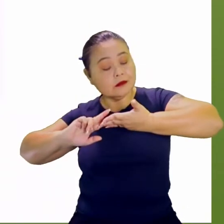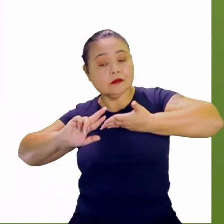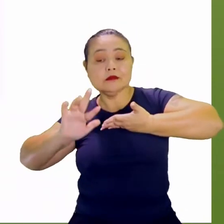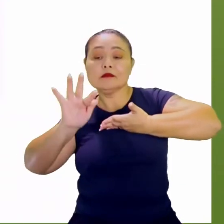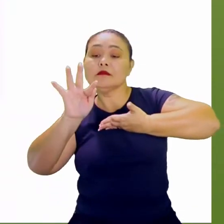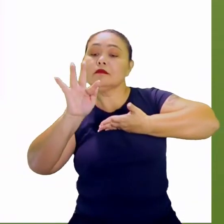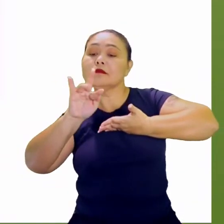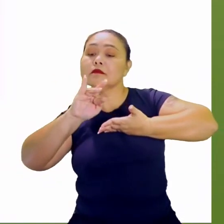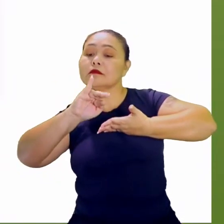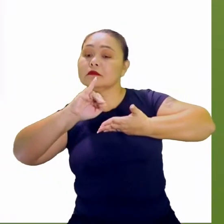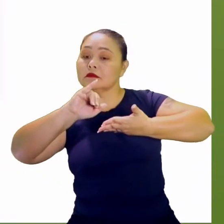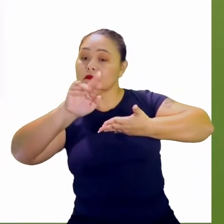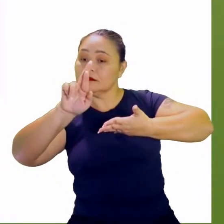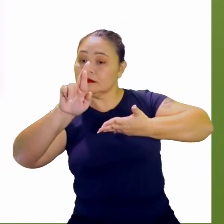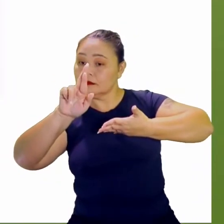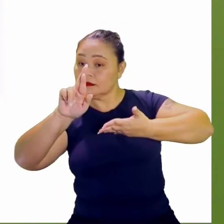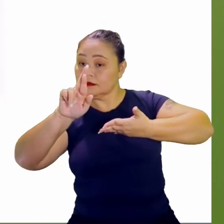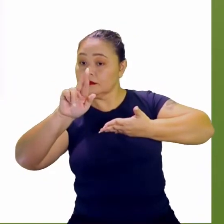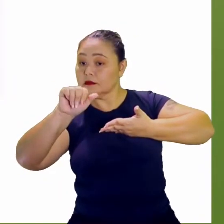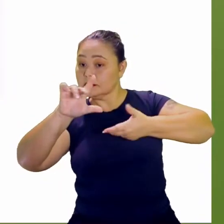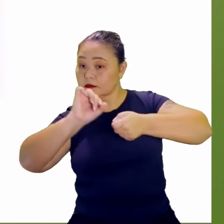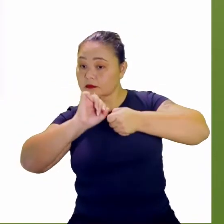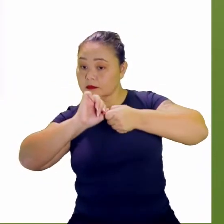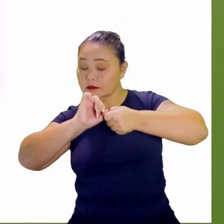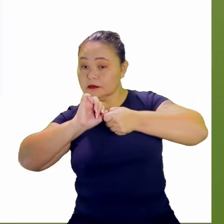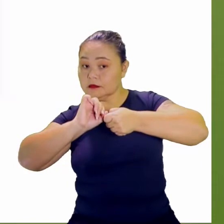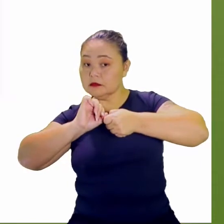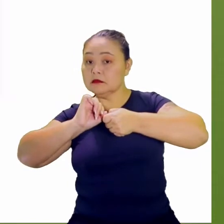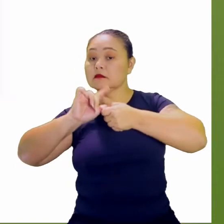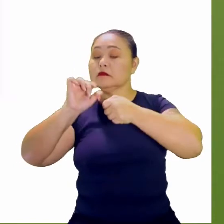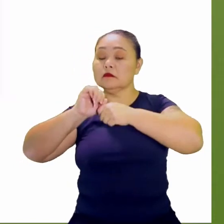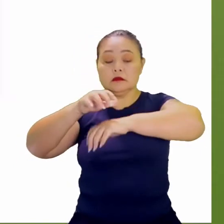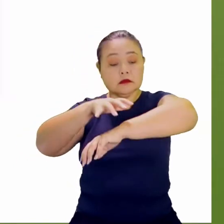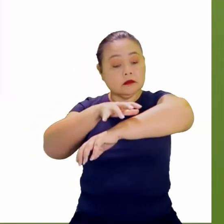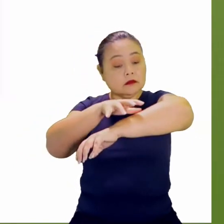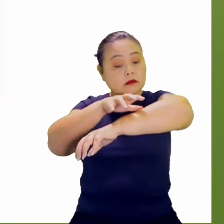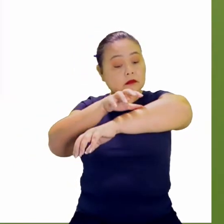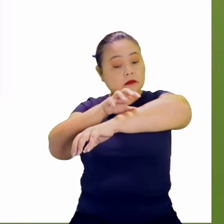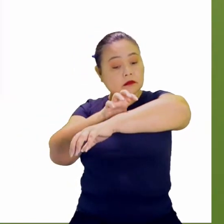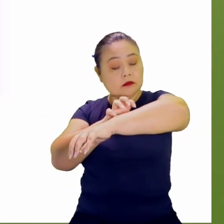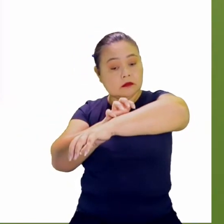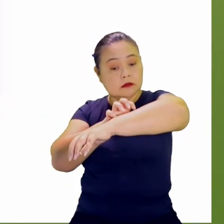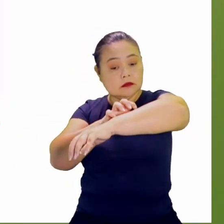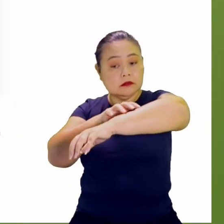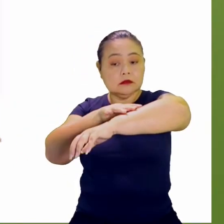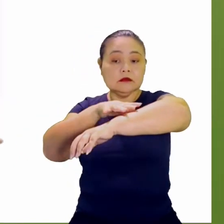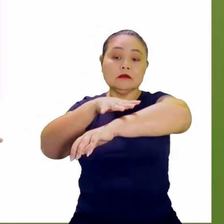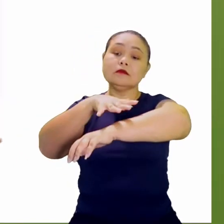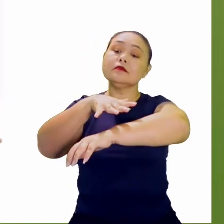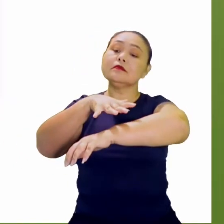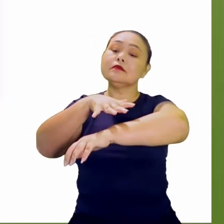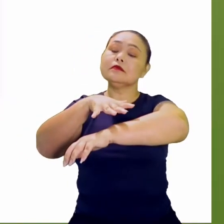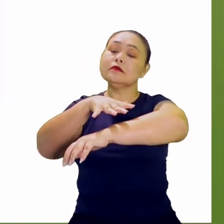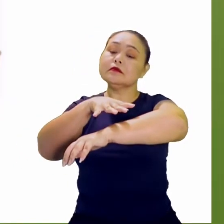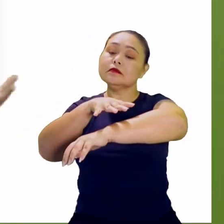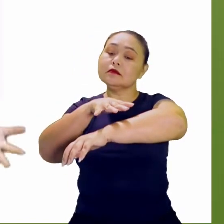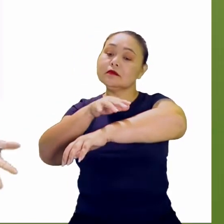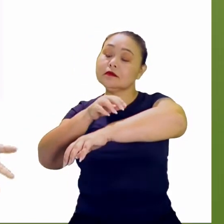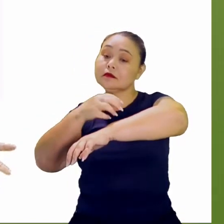ter que fazer um movimento de contração, um movimento de relaxamento,